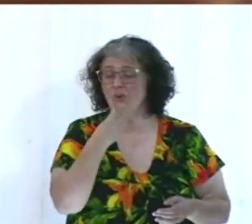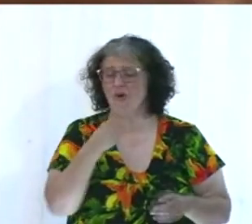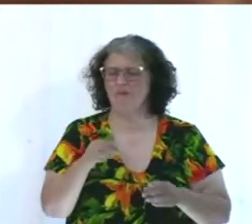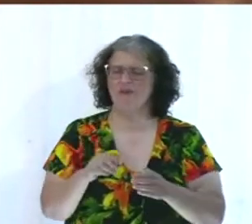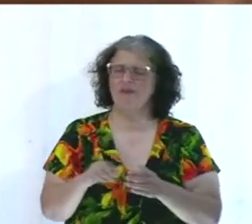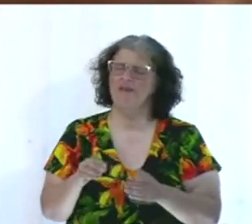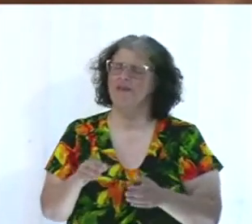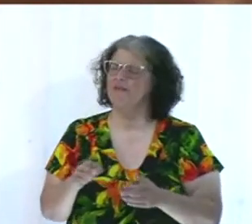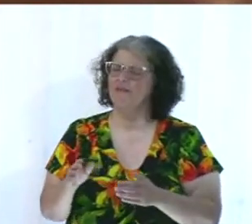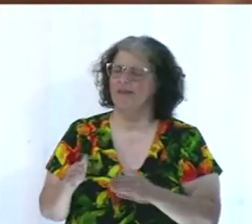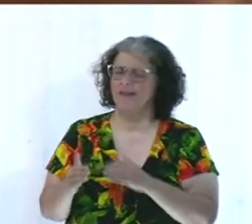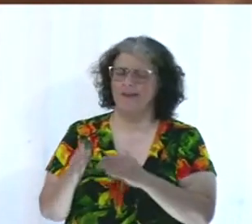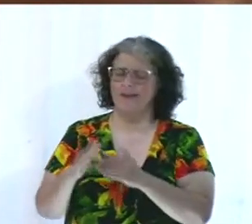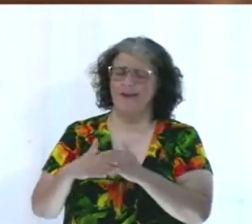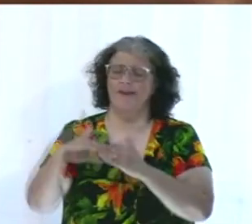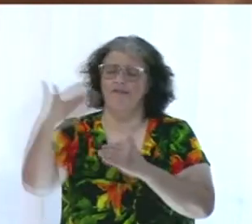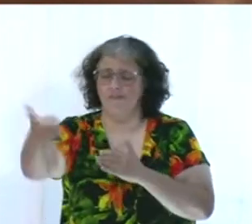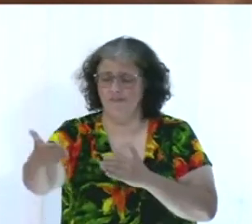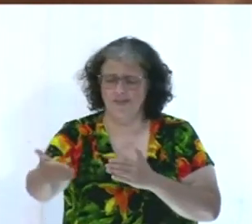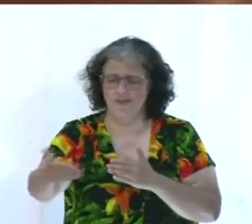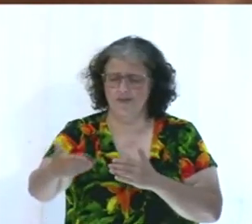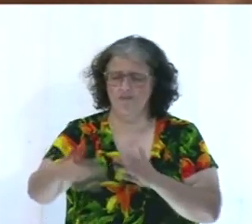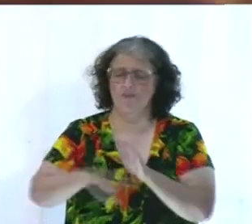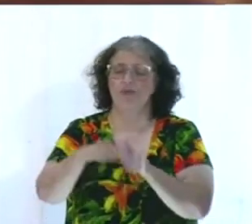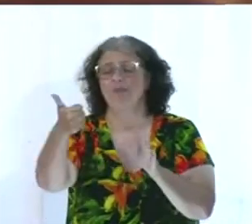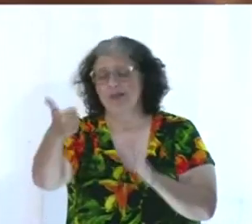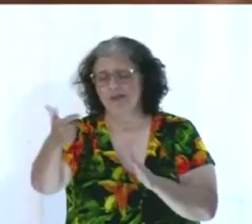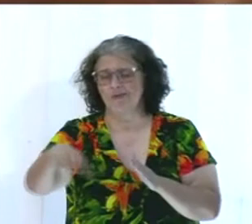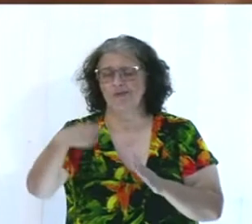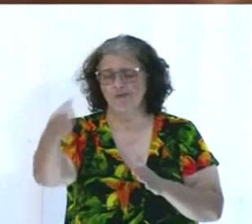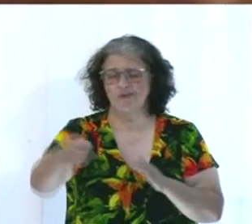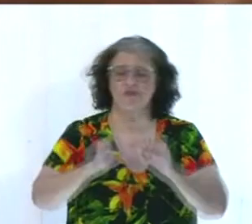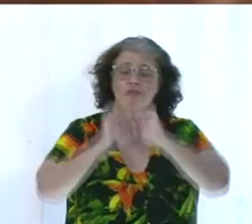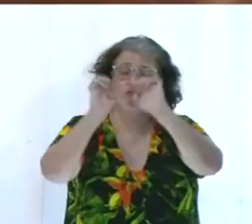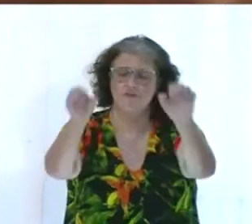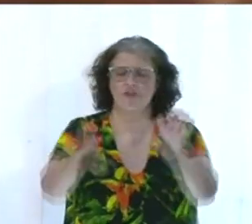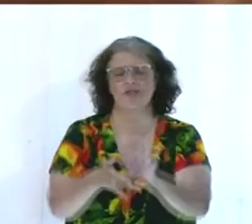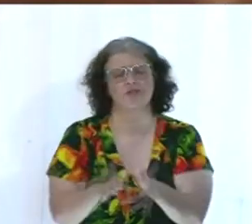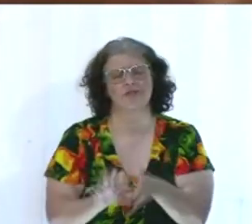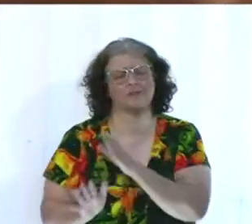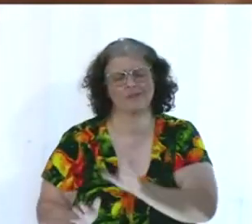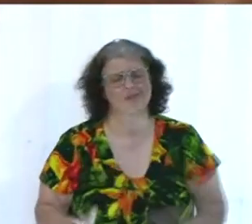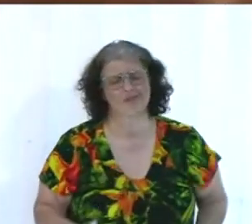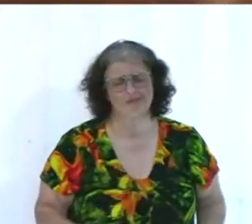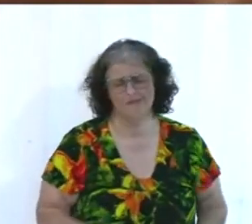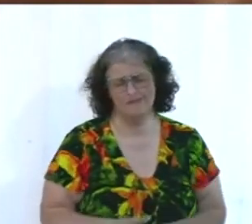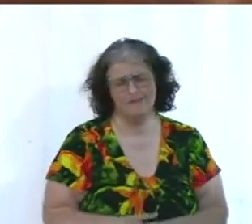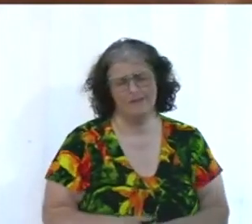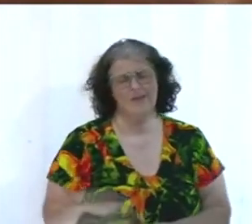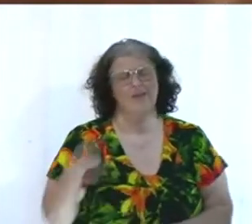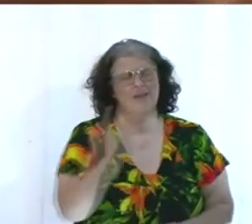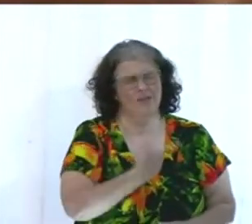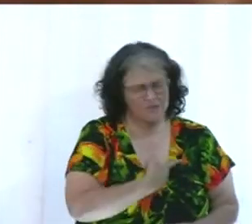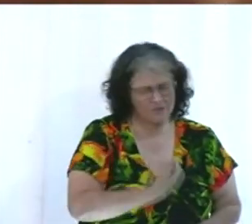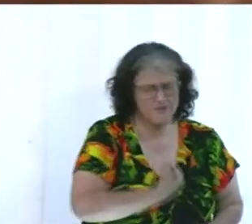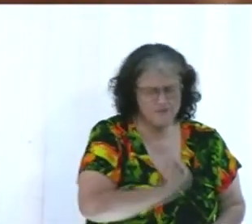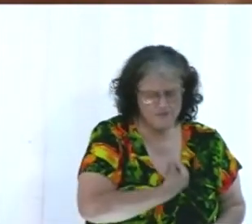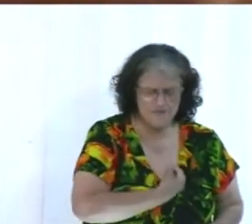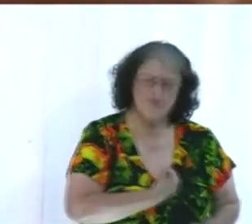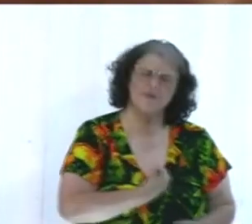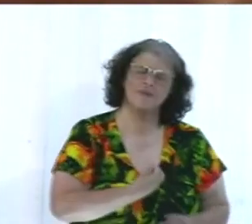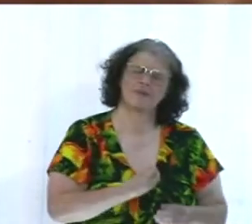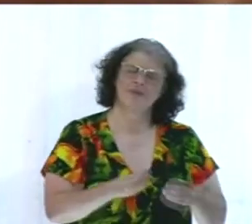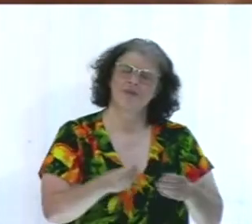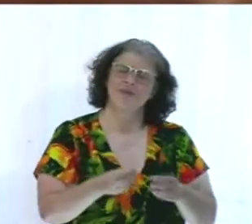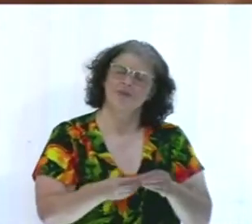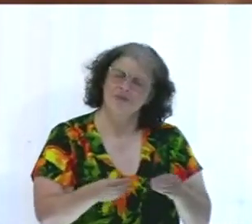de tal coisa, mas que continuemos vivendo por modo digno do teu evangelho. Abençoa, ó Deus, o amigo, a